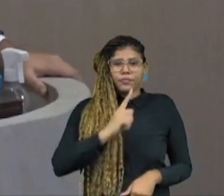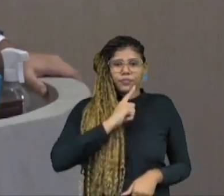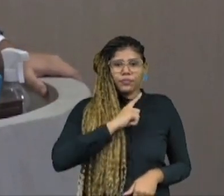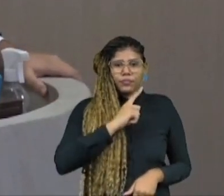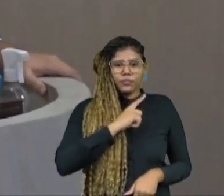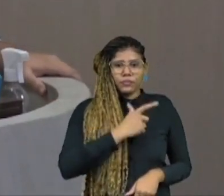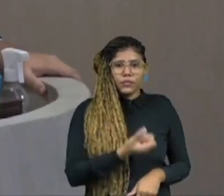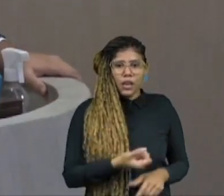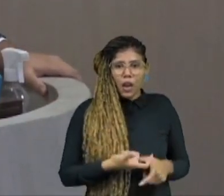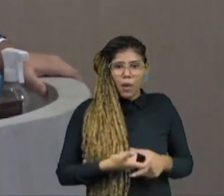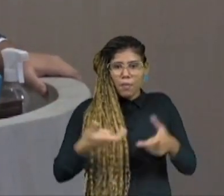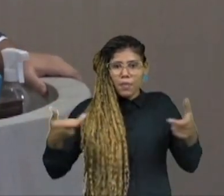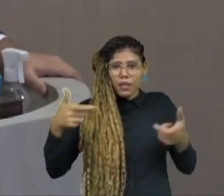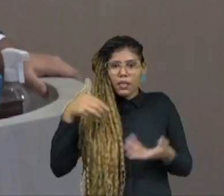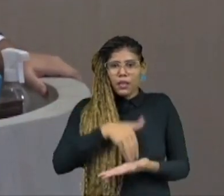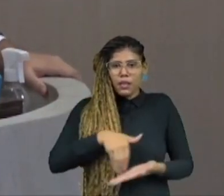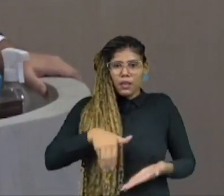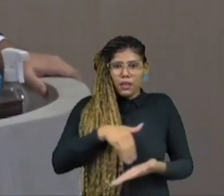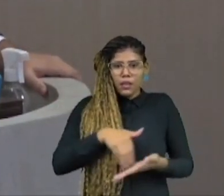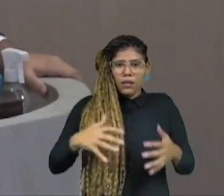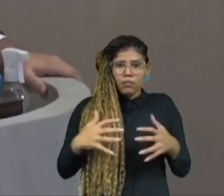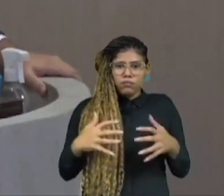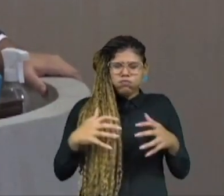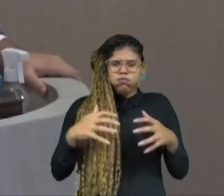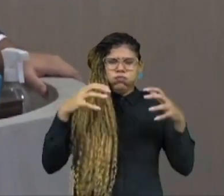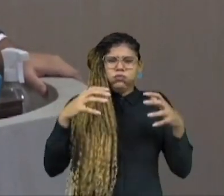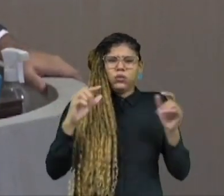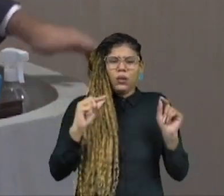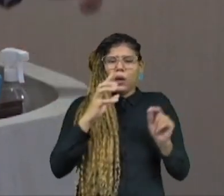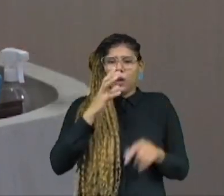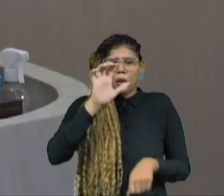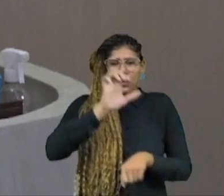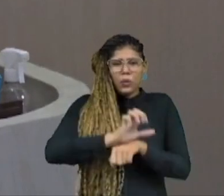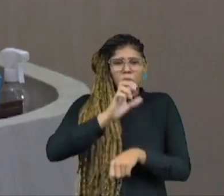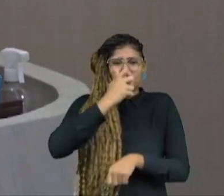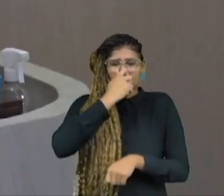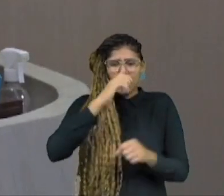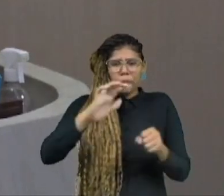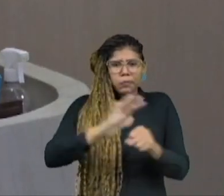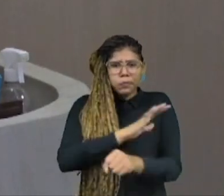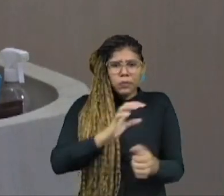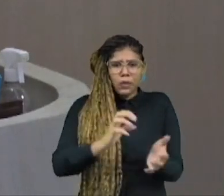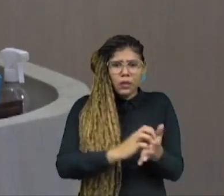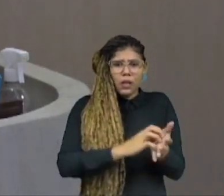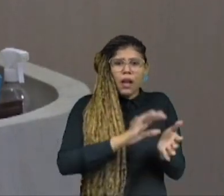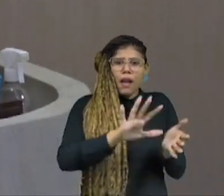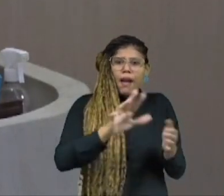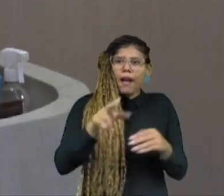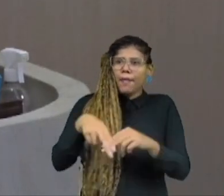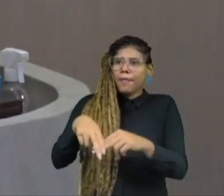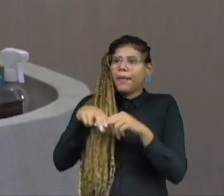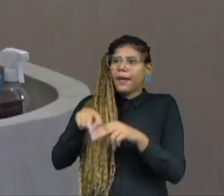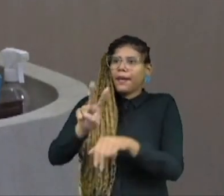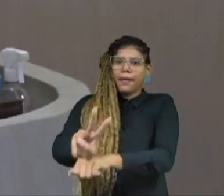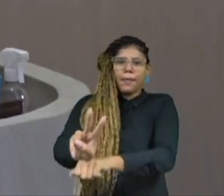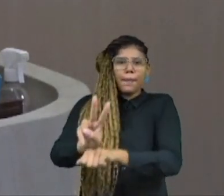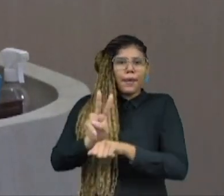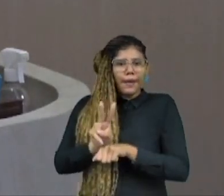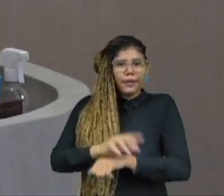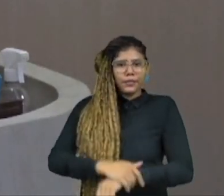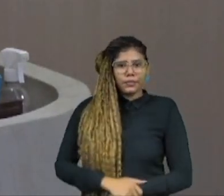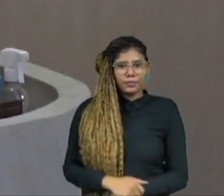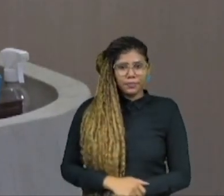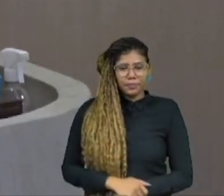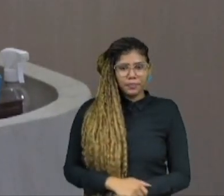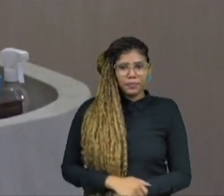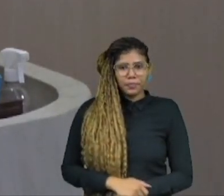de secretarias, está enchendo a máquina pública, ao mesmo tempo que pede empréstimo e que quer aumentar tributo,